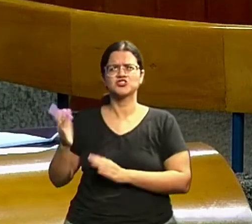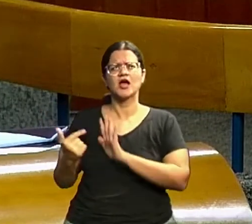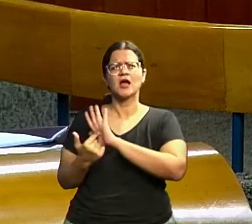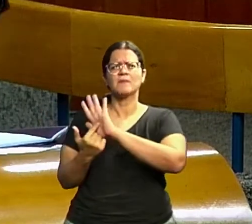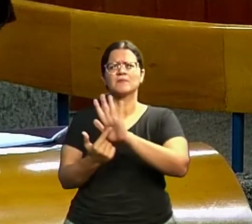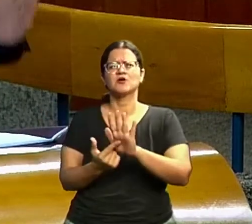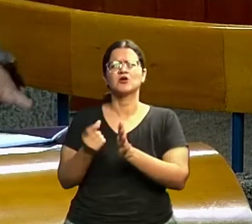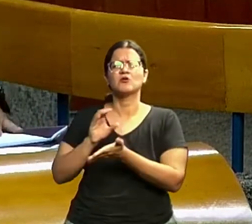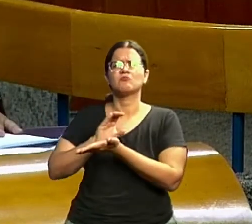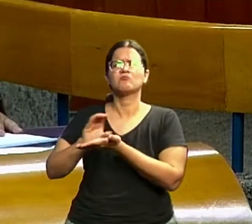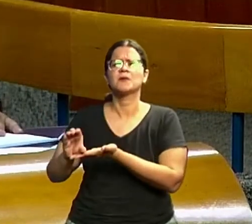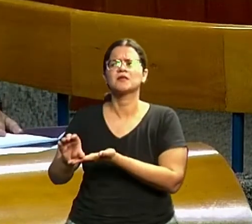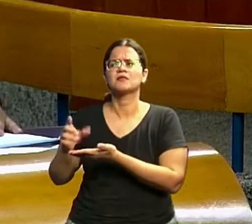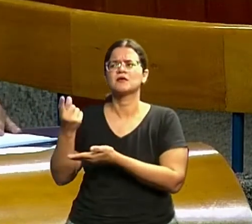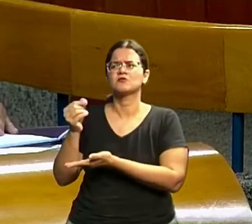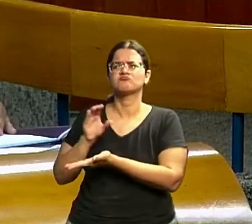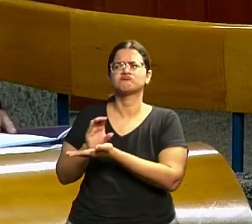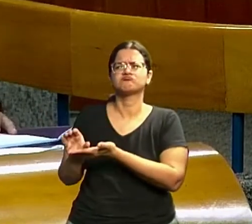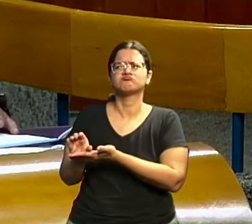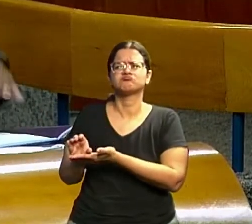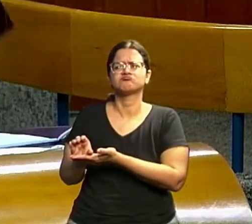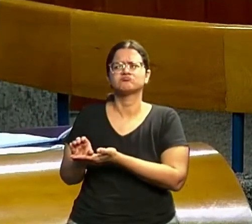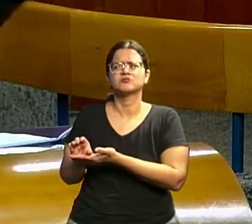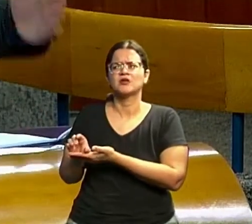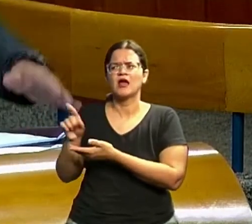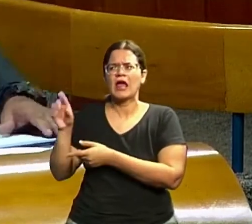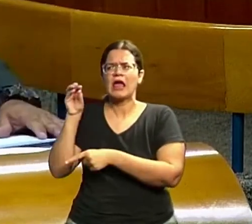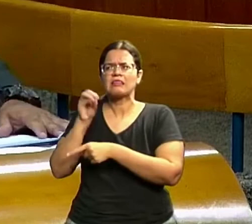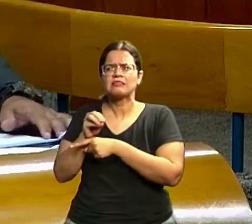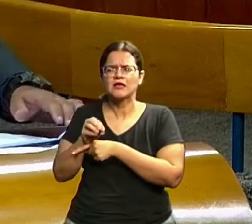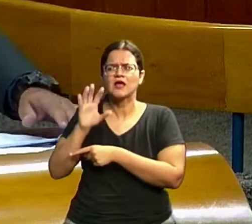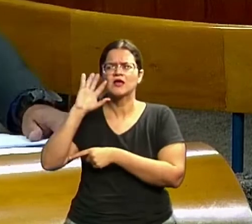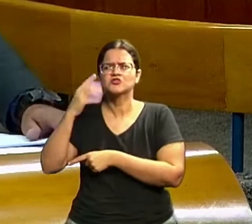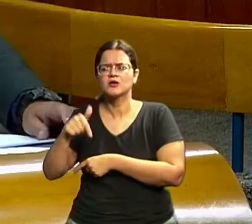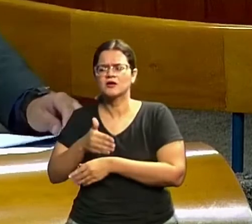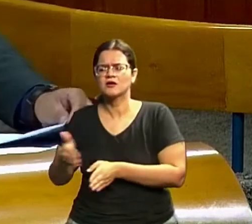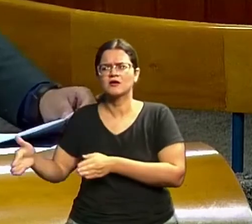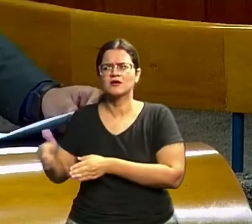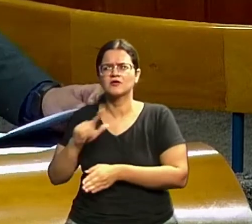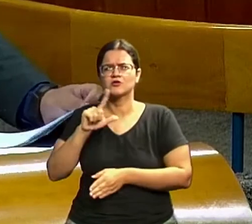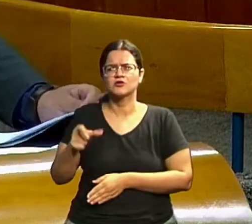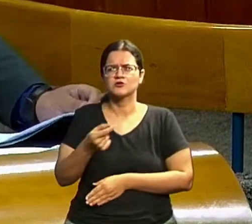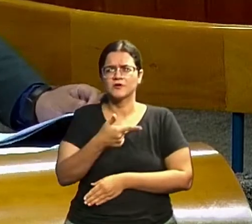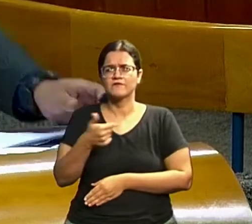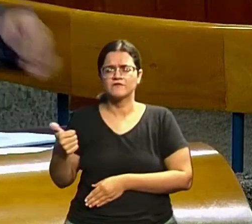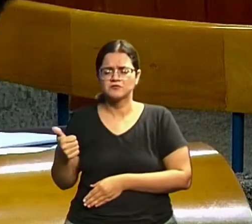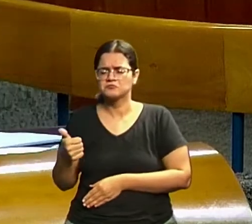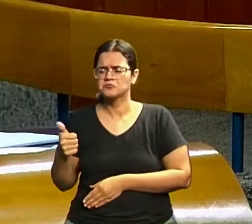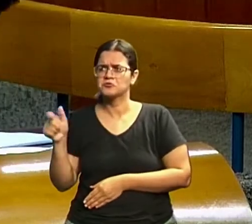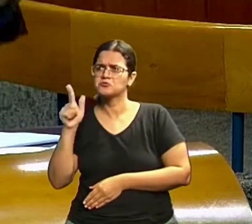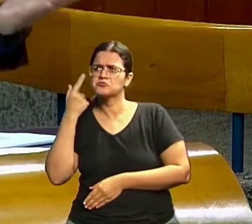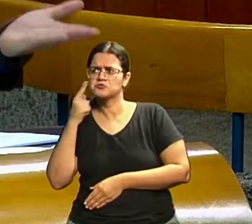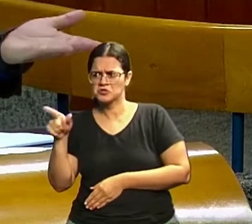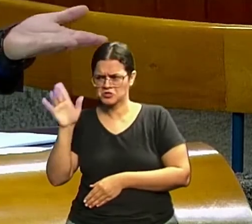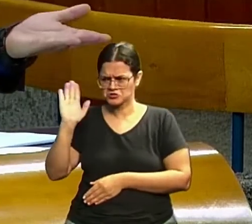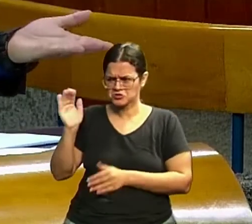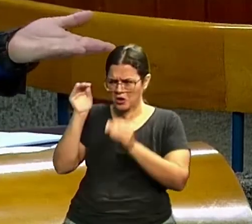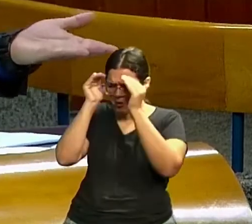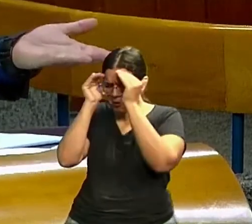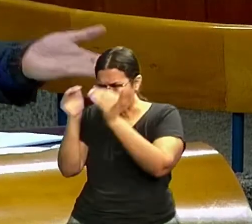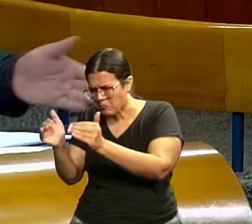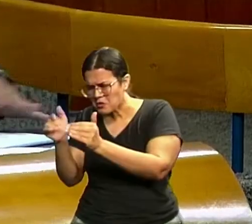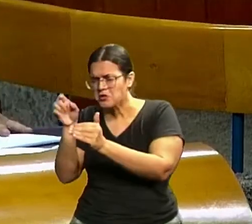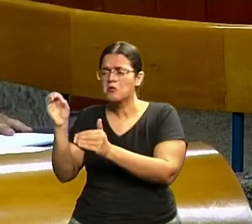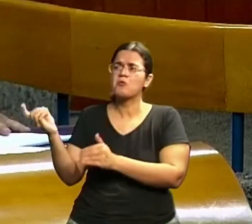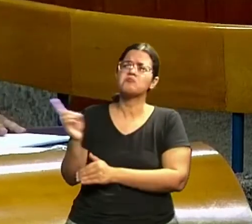apresentou emenda no governo do Iris Rezende em 2020 para ser atendidas em 2021. Não sei se as suas foram